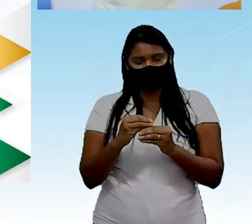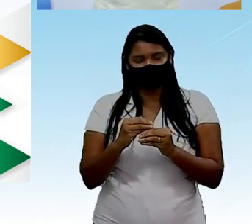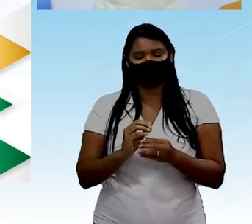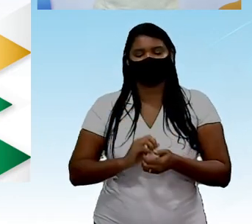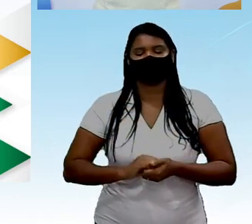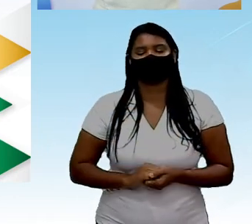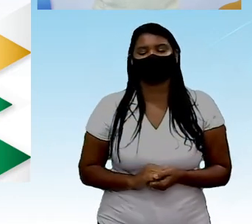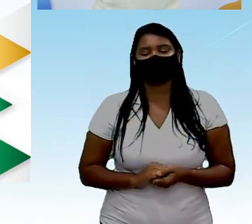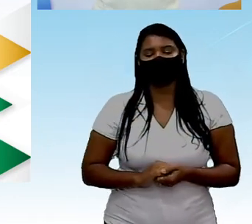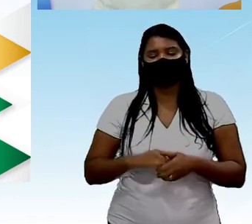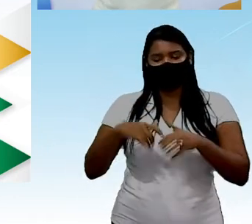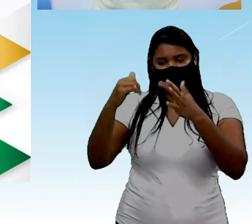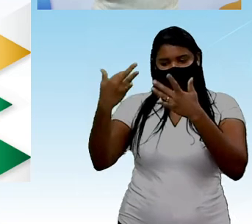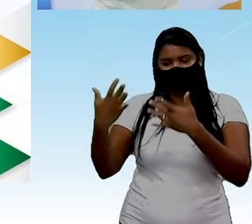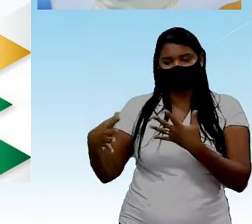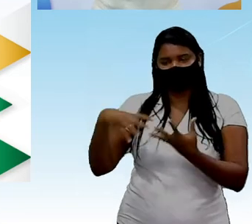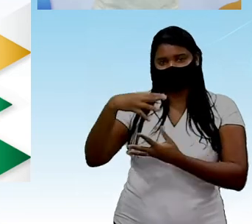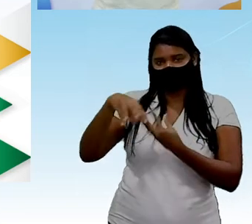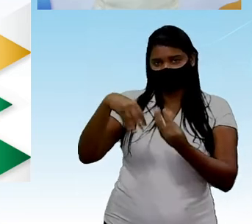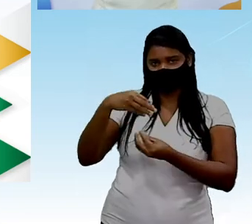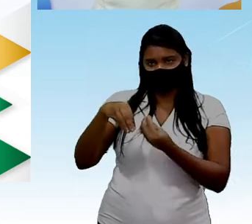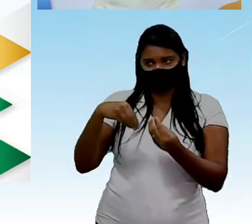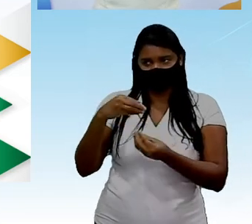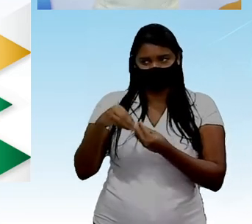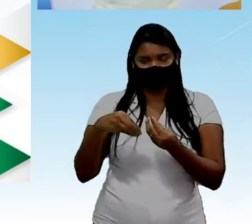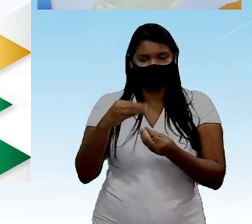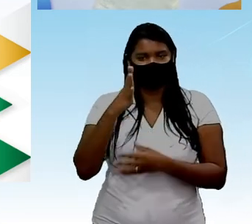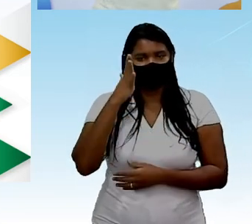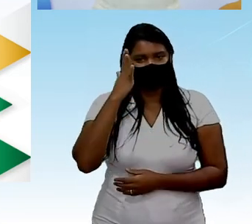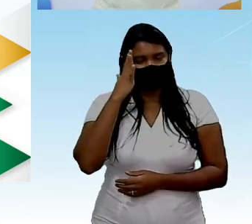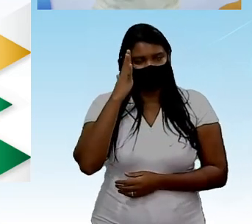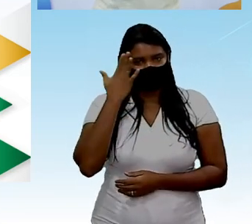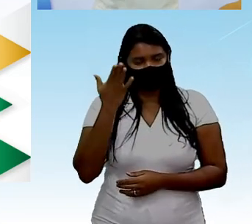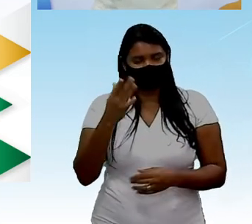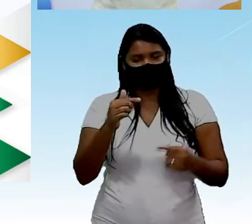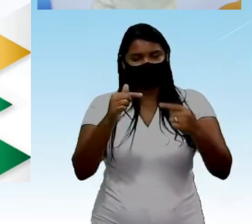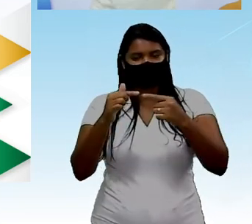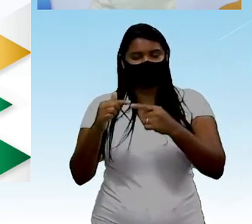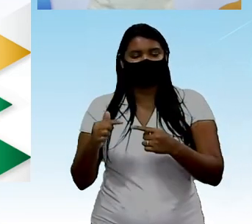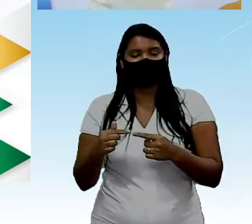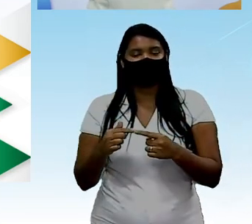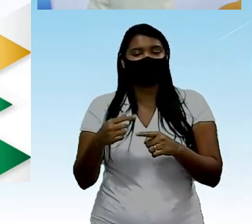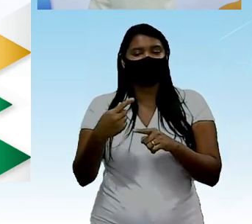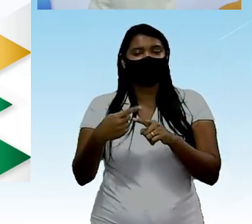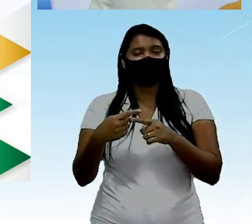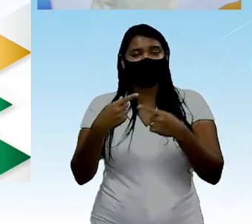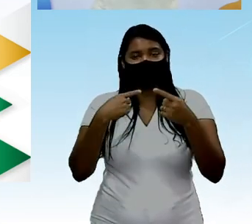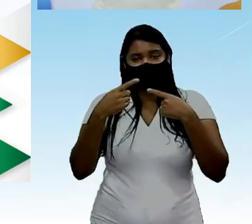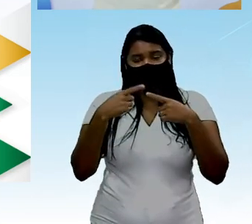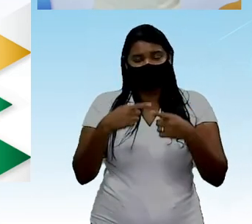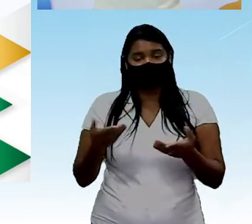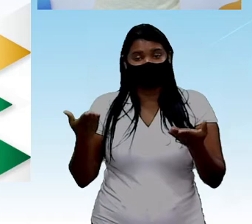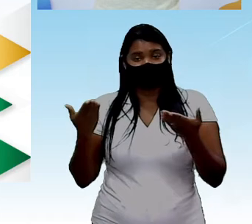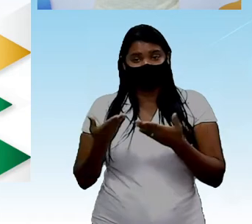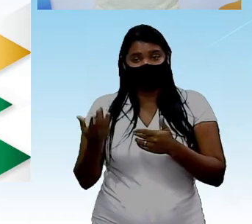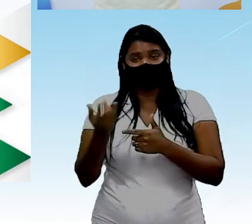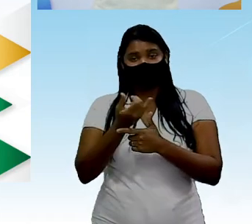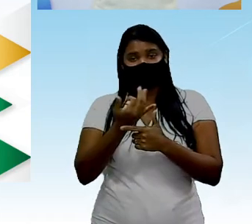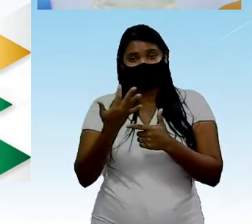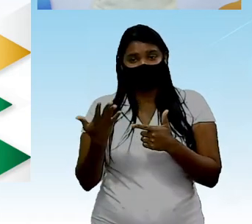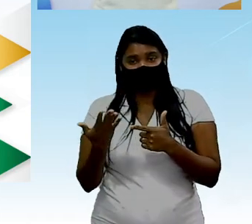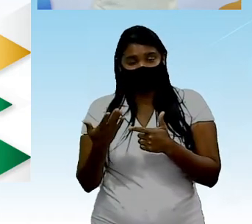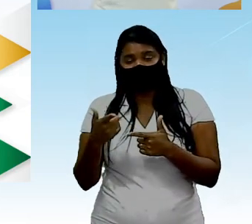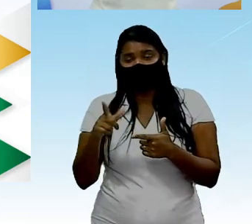isso, né? Para a gente falar que misturadas, elas estão interligadas. Porque se a gente for discutir álgebra, eu não tenho